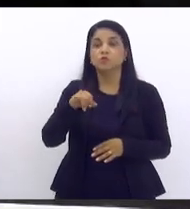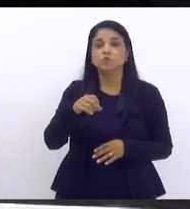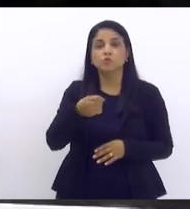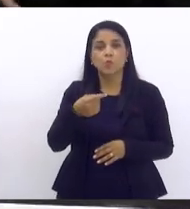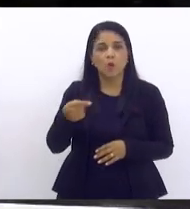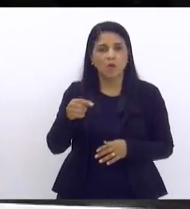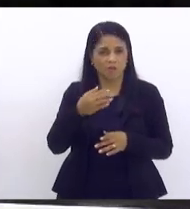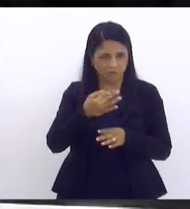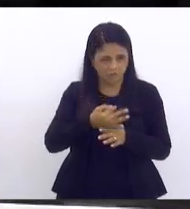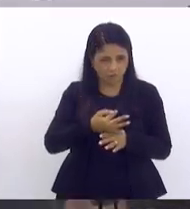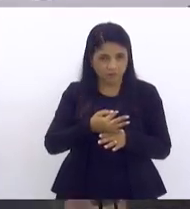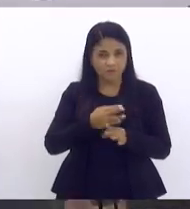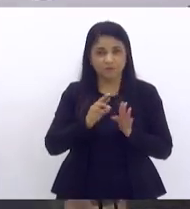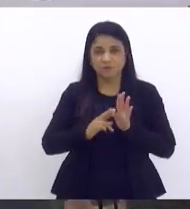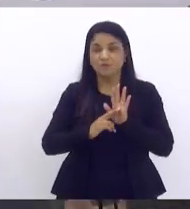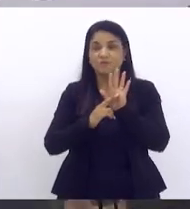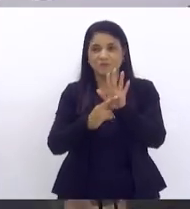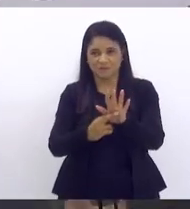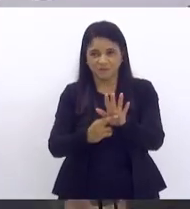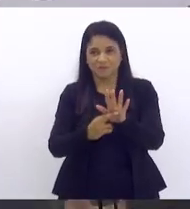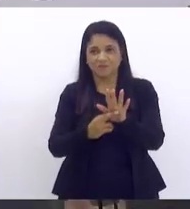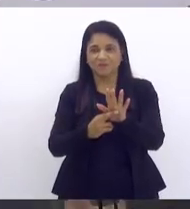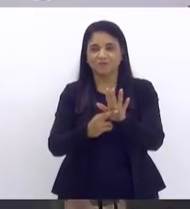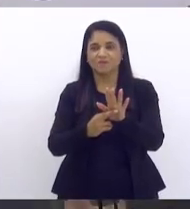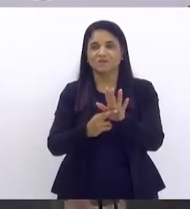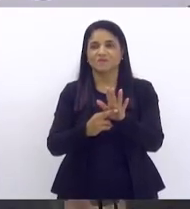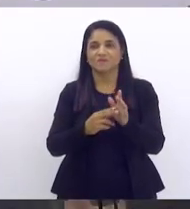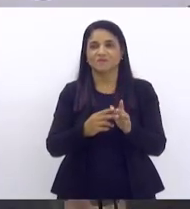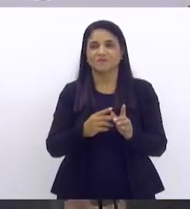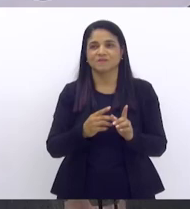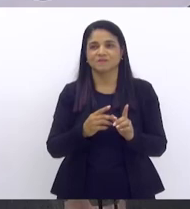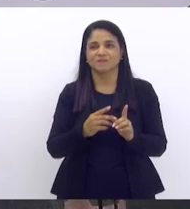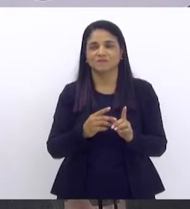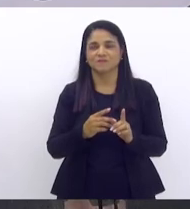bem, está se sentindo representado. Então, está aqui,